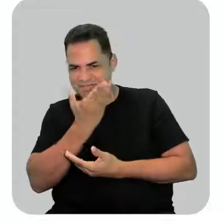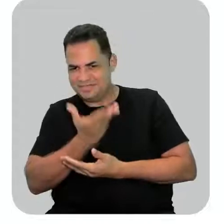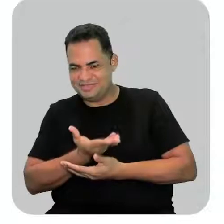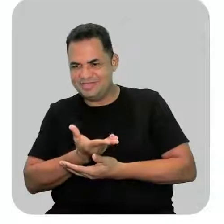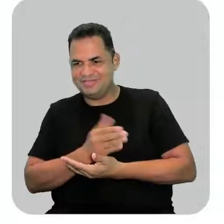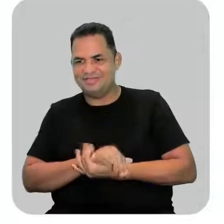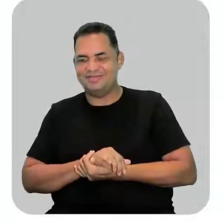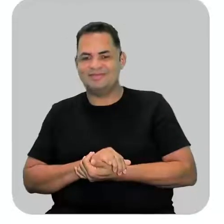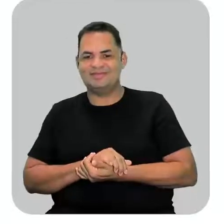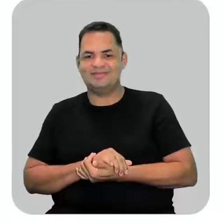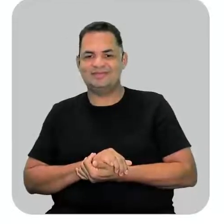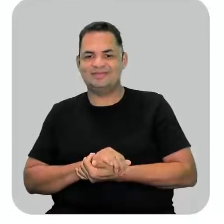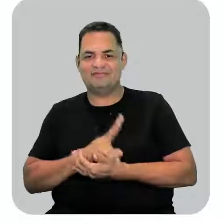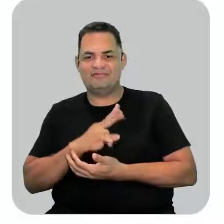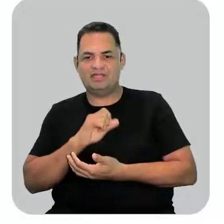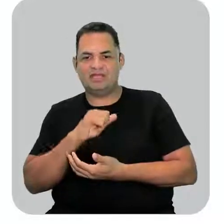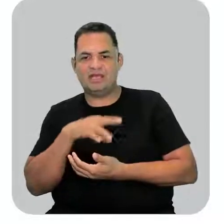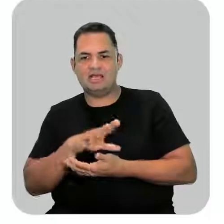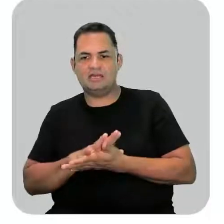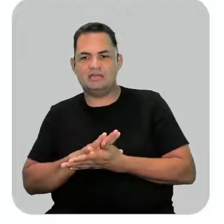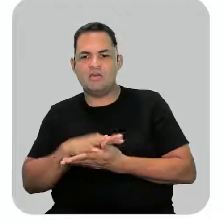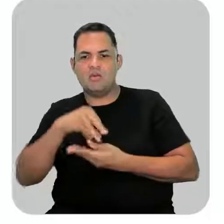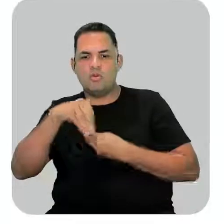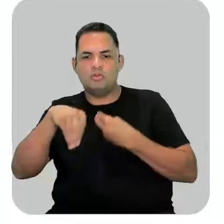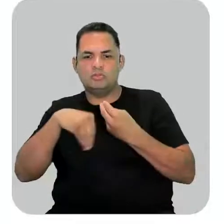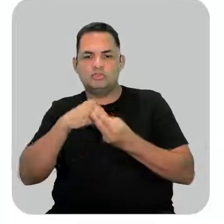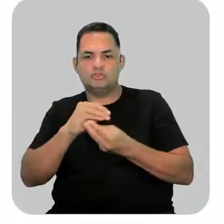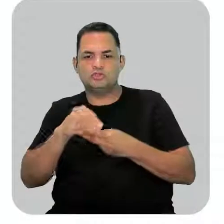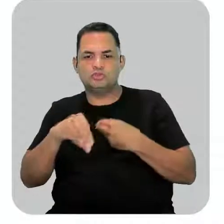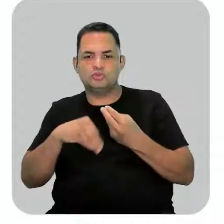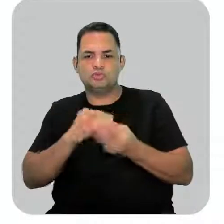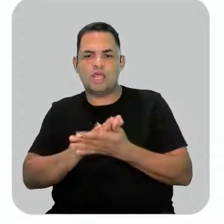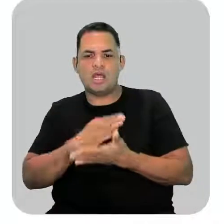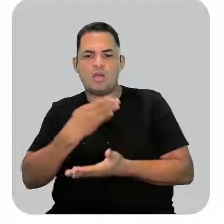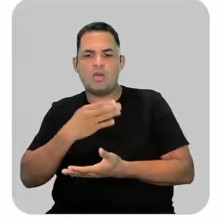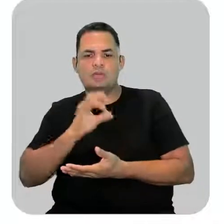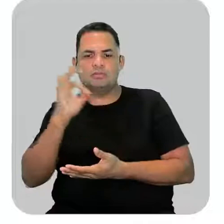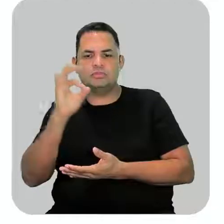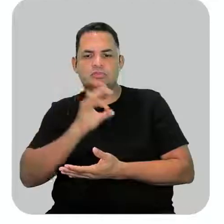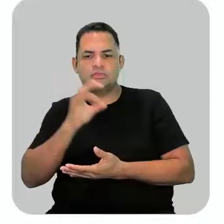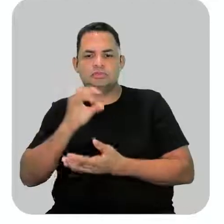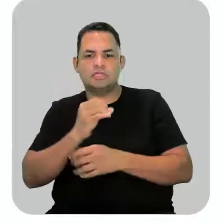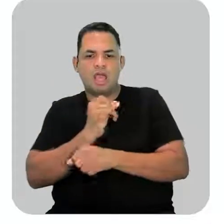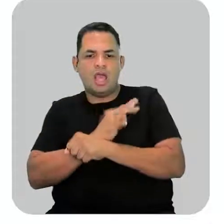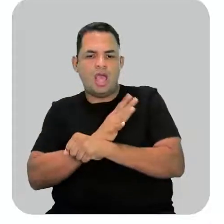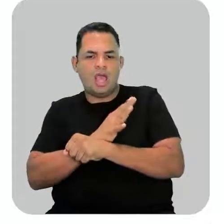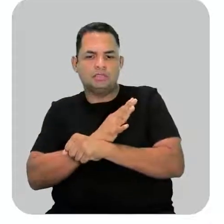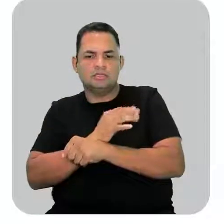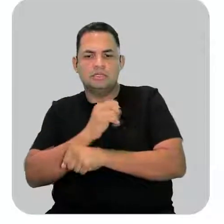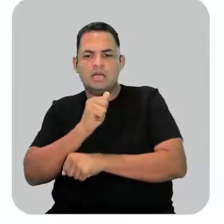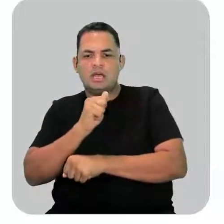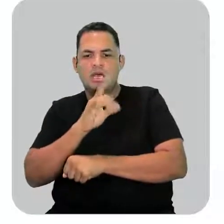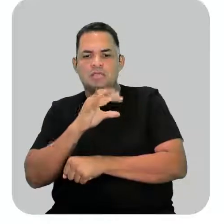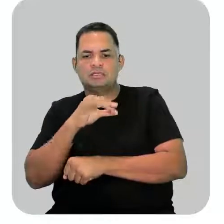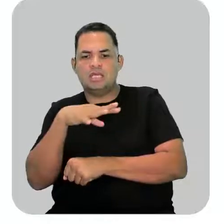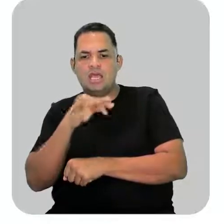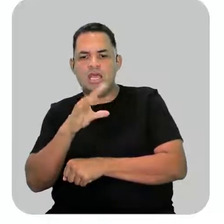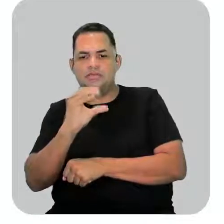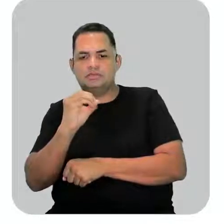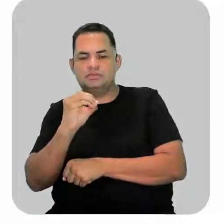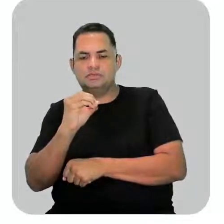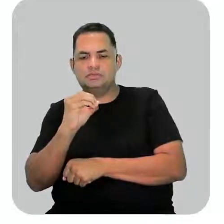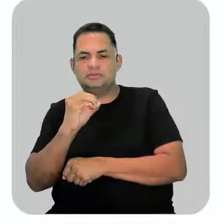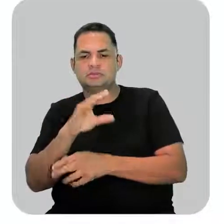O vinagre, ele é uma solução aquosa que apresenta 4% de ácido acético, tá? Que é um